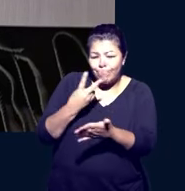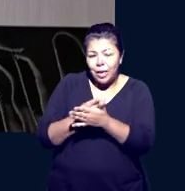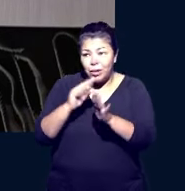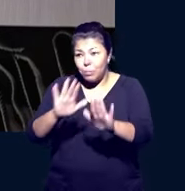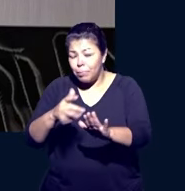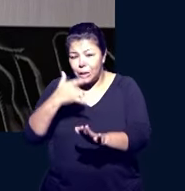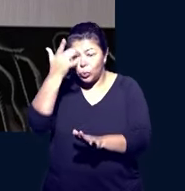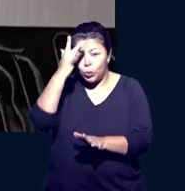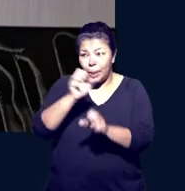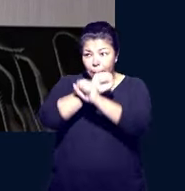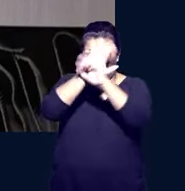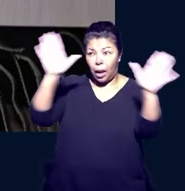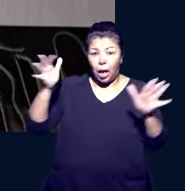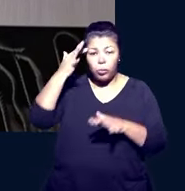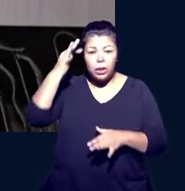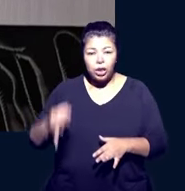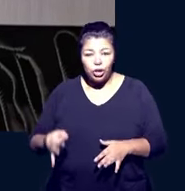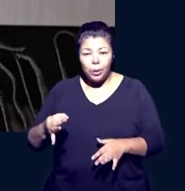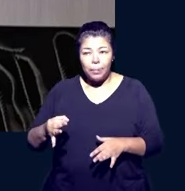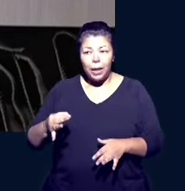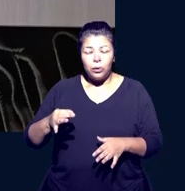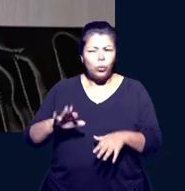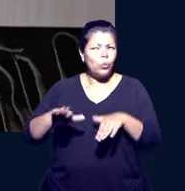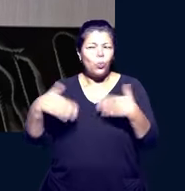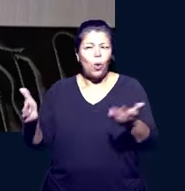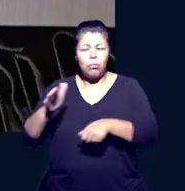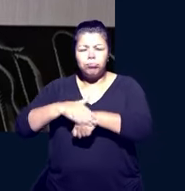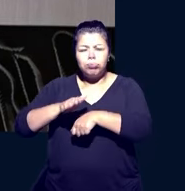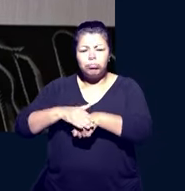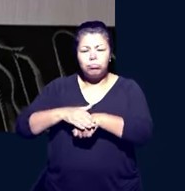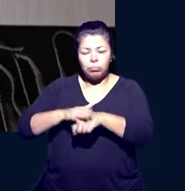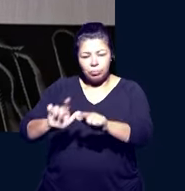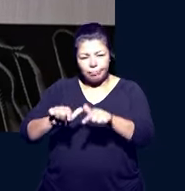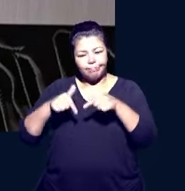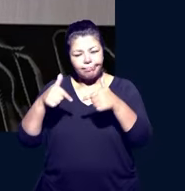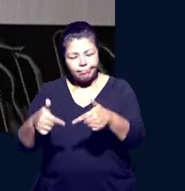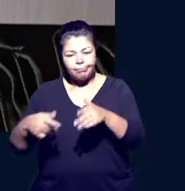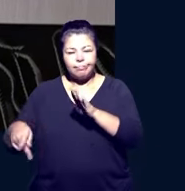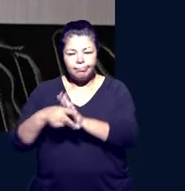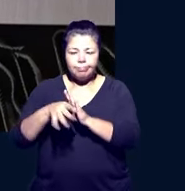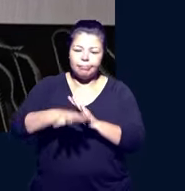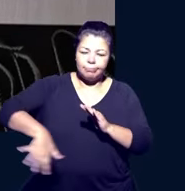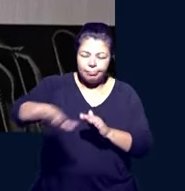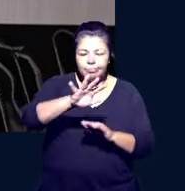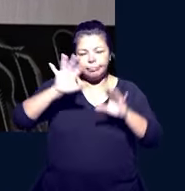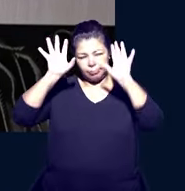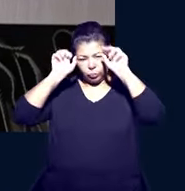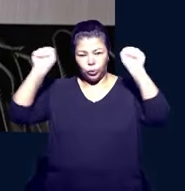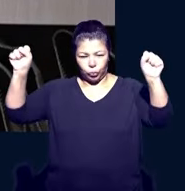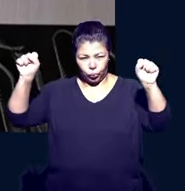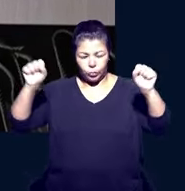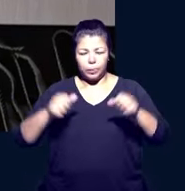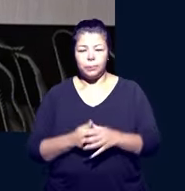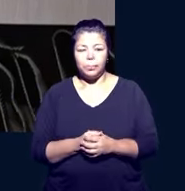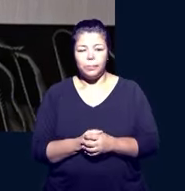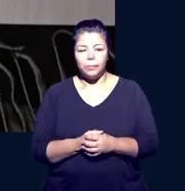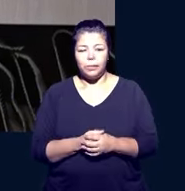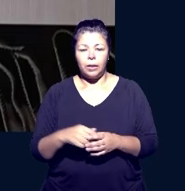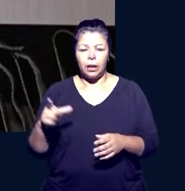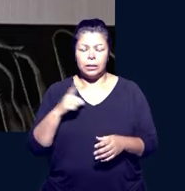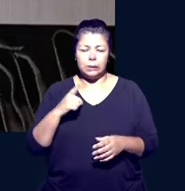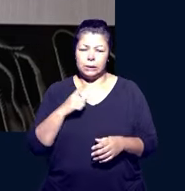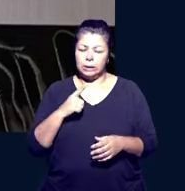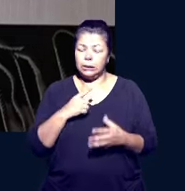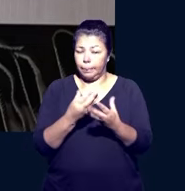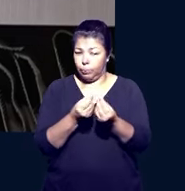decisões do supremo que o Supremo aboliu a coisa julgada na questão da contribuição social sobre o lucro líquido não é verdade o Supremo tinha